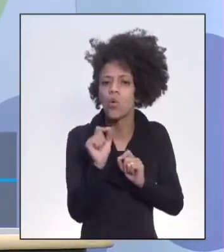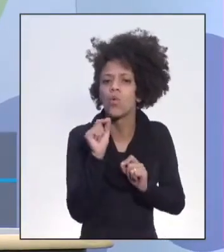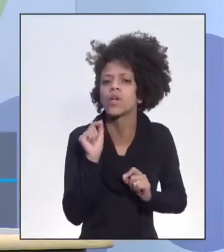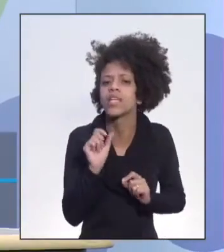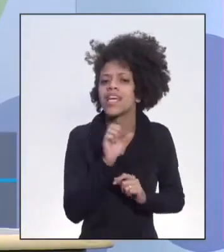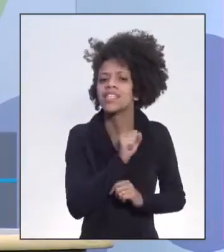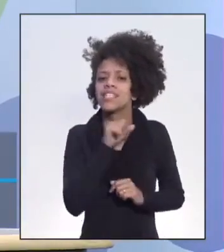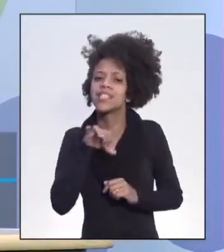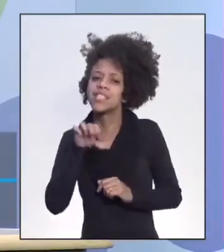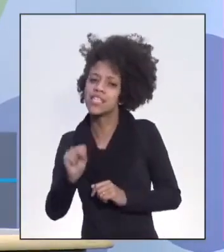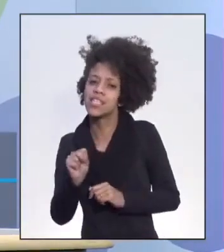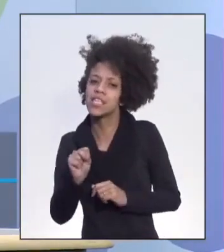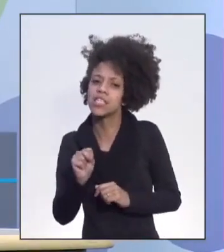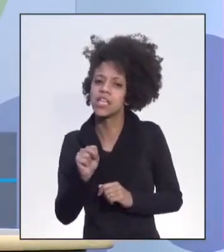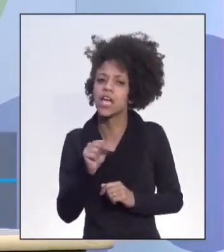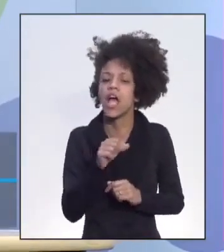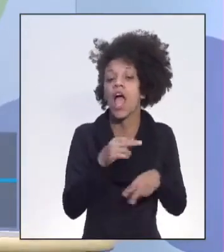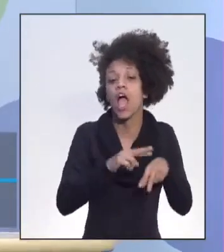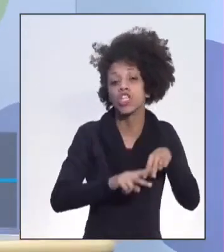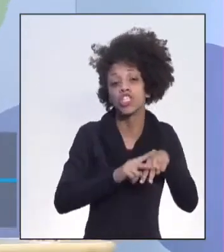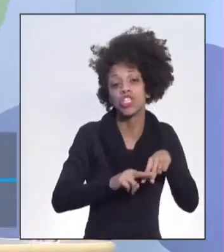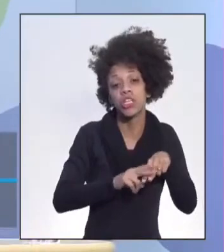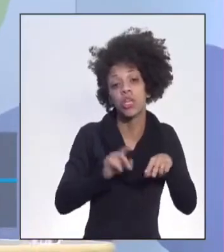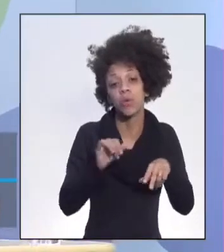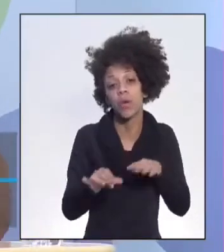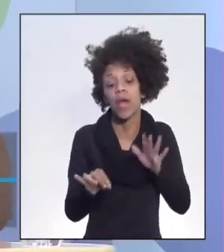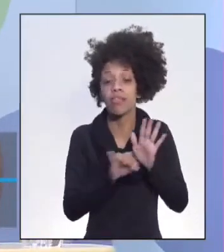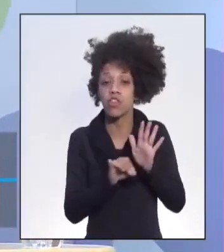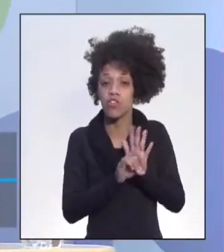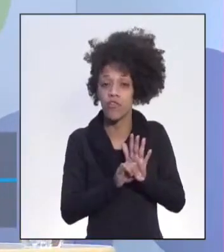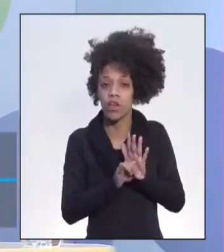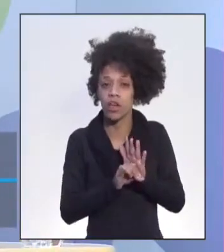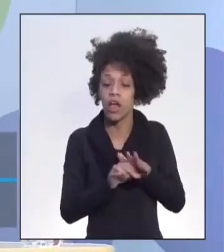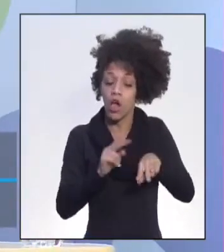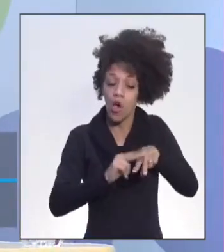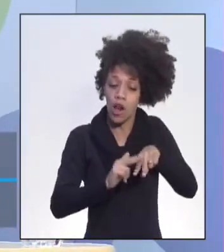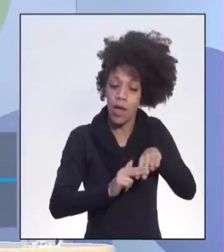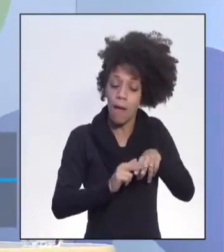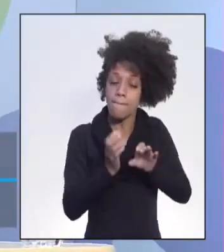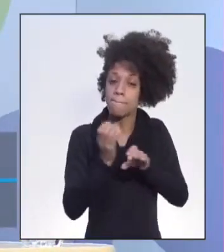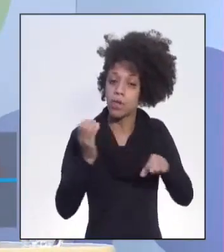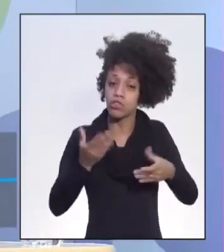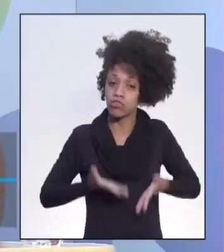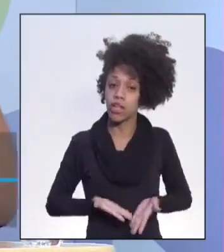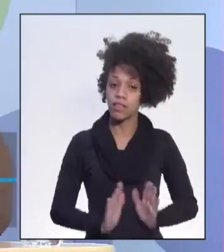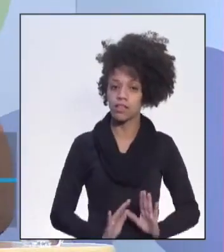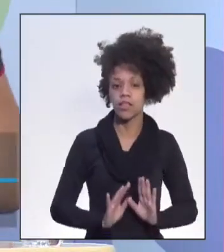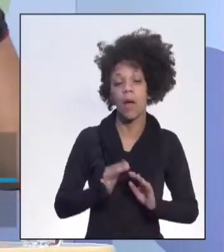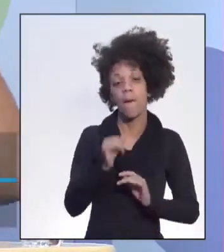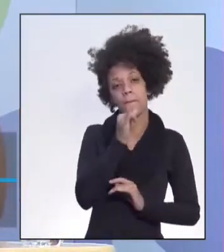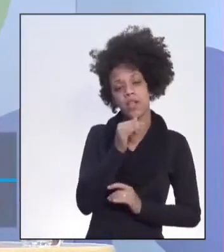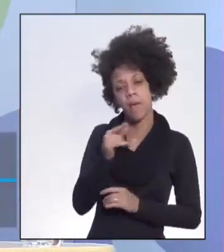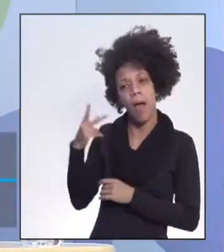cis? Cisgênero é alguém que se identifica com o seu sexo biológico de nascimento. Então, eu